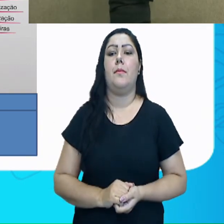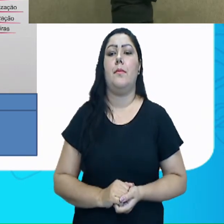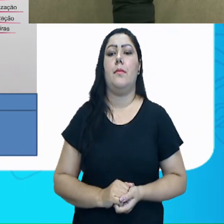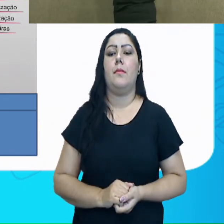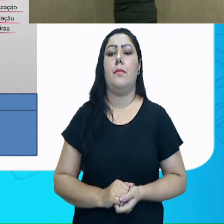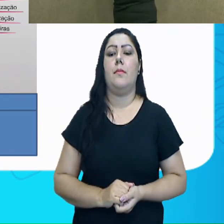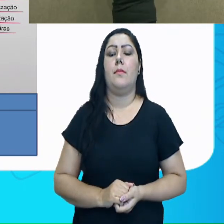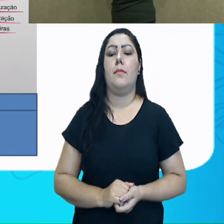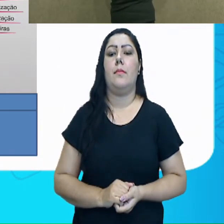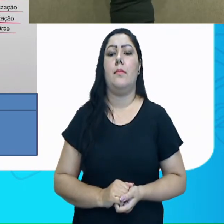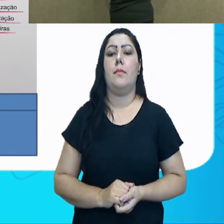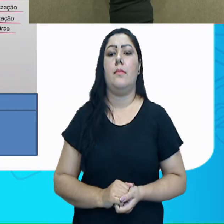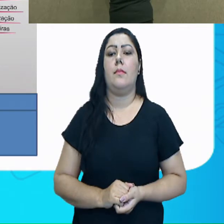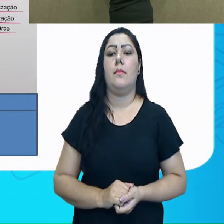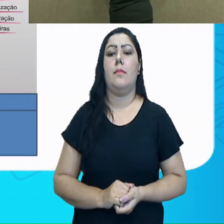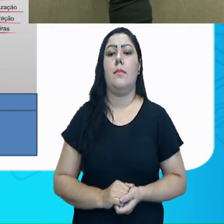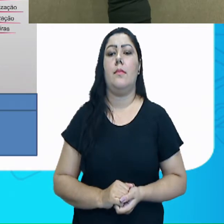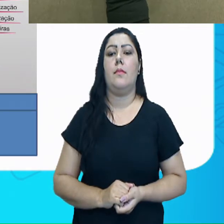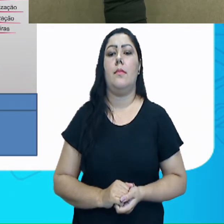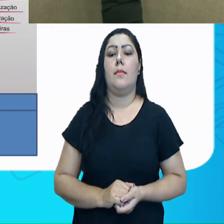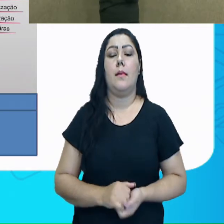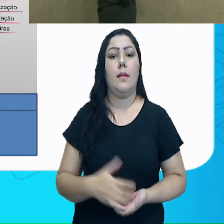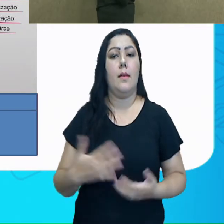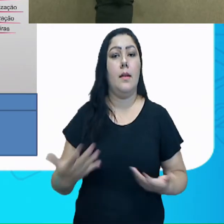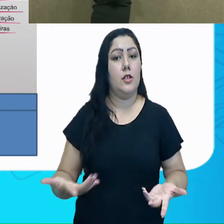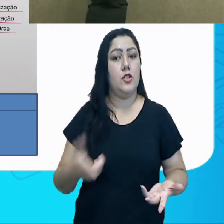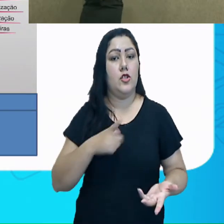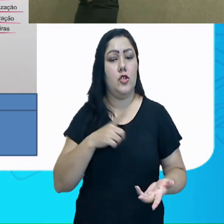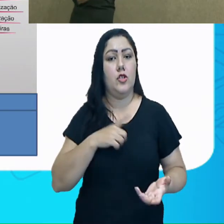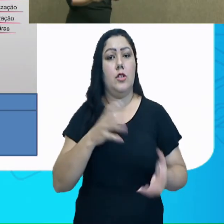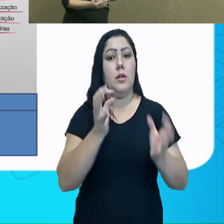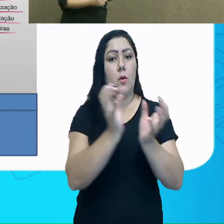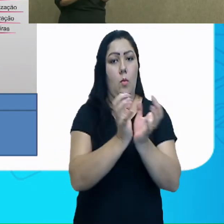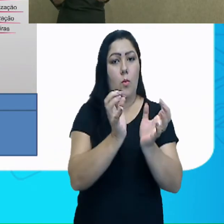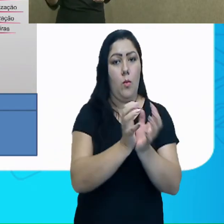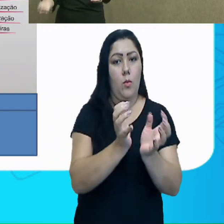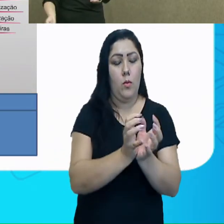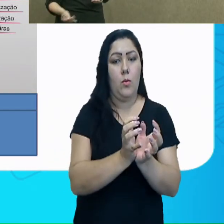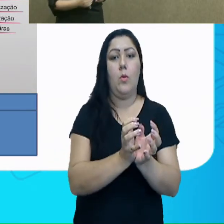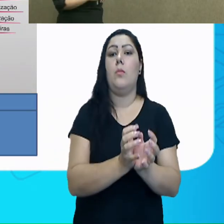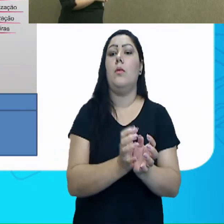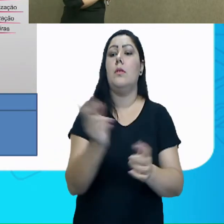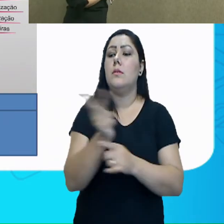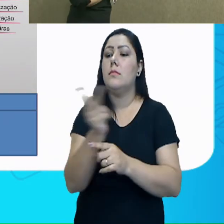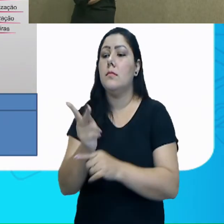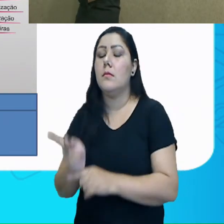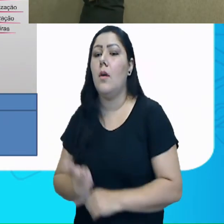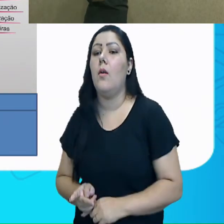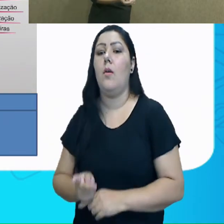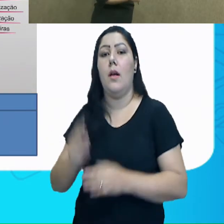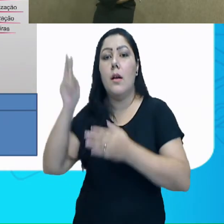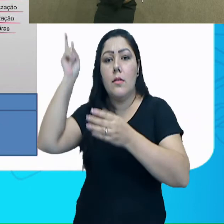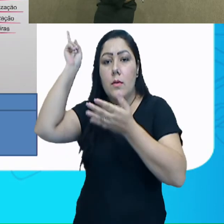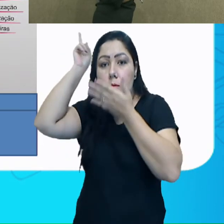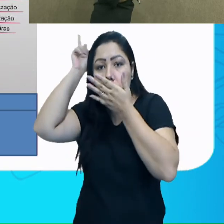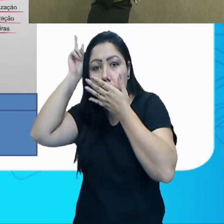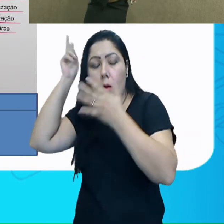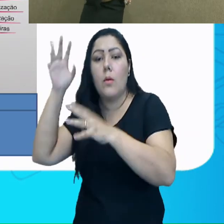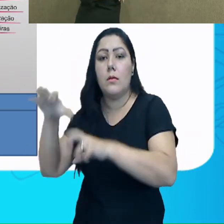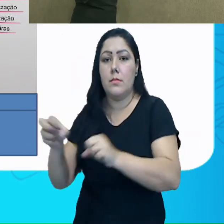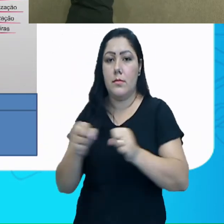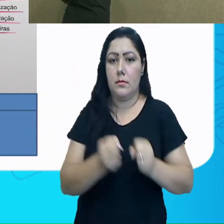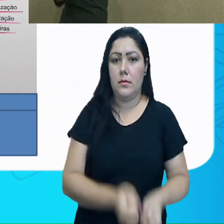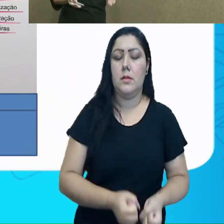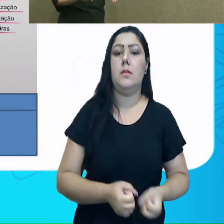Acabando de explicar as bandeiras de preação, que é a caça indígenas, missões,